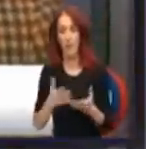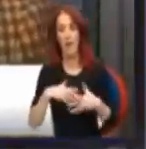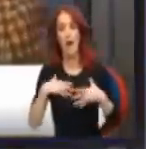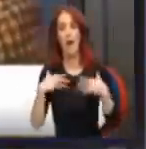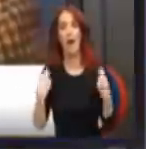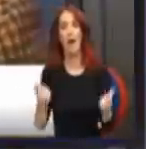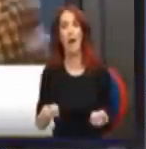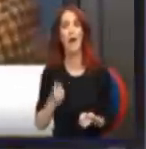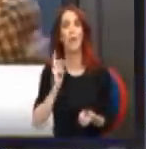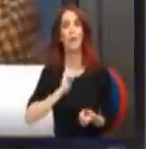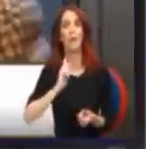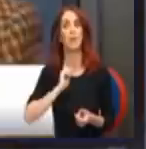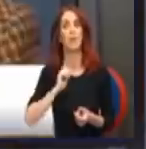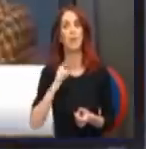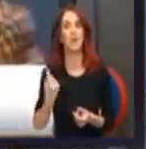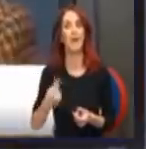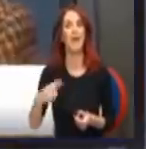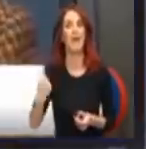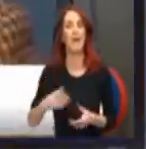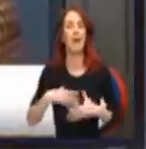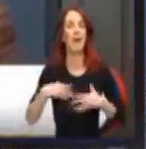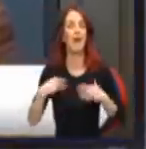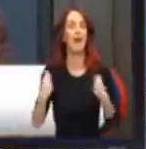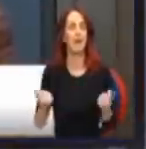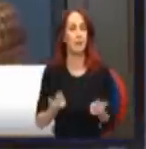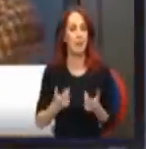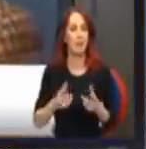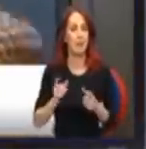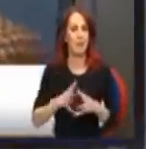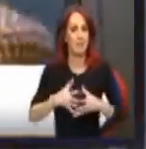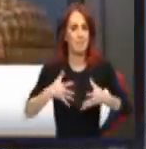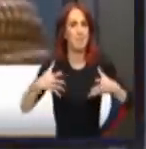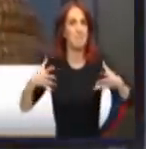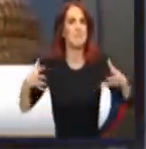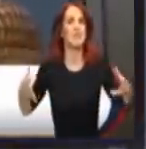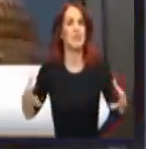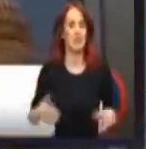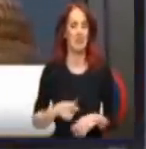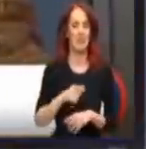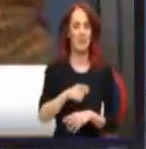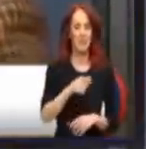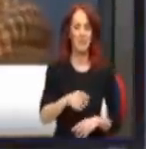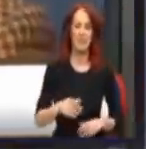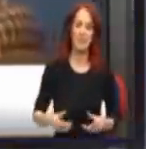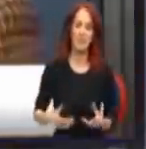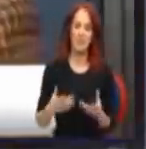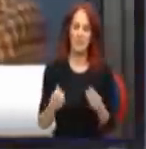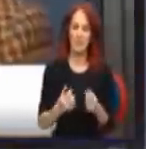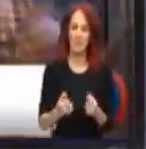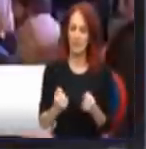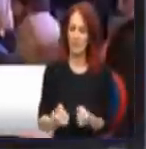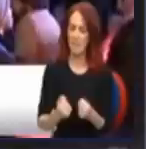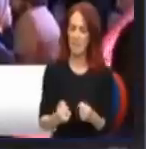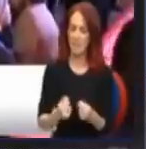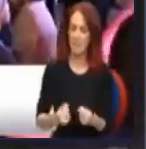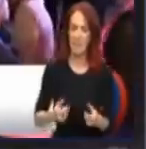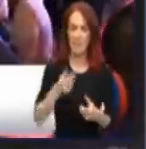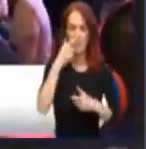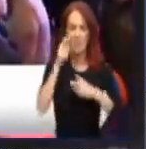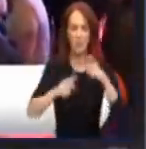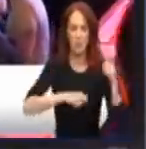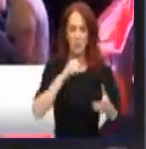alma, e esta equipa do Flamengo já mostrou que se é gigante. E este povo, este pulsar do